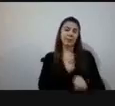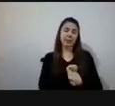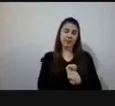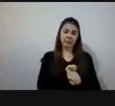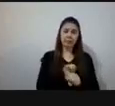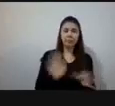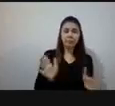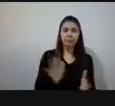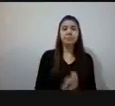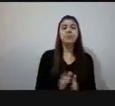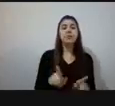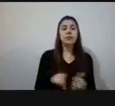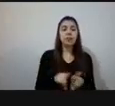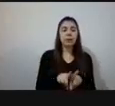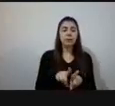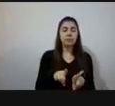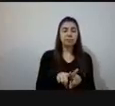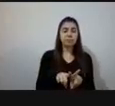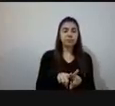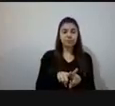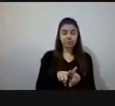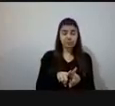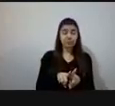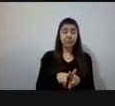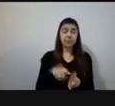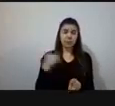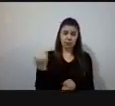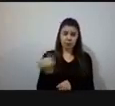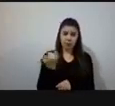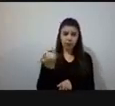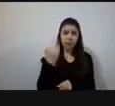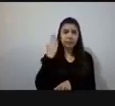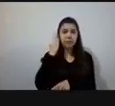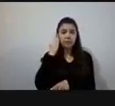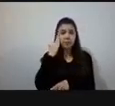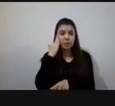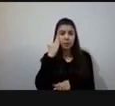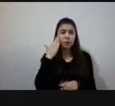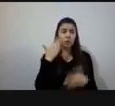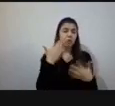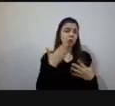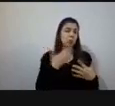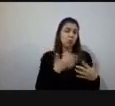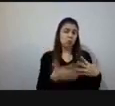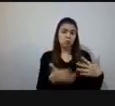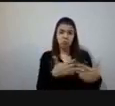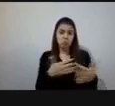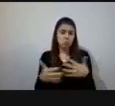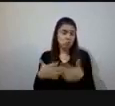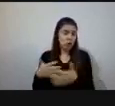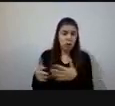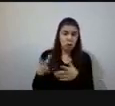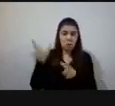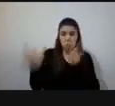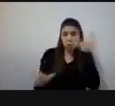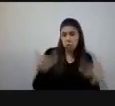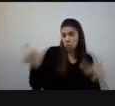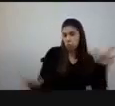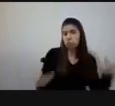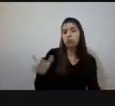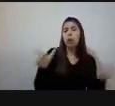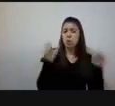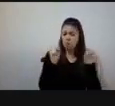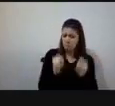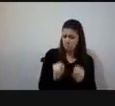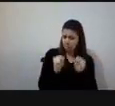da gente pensar sobre qualquer um de nós pode buscar essa capacitação, inclusive eu, inclusive Gabriele,